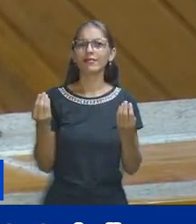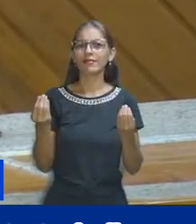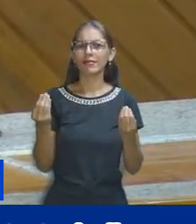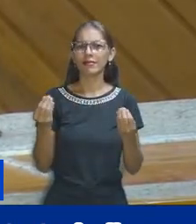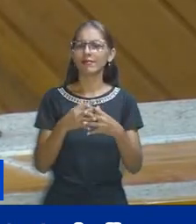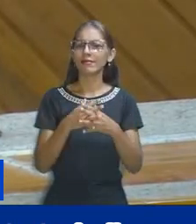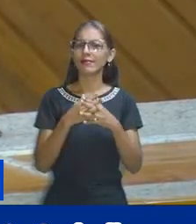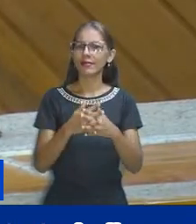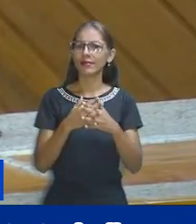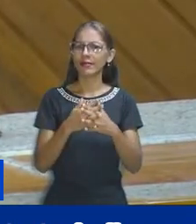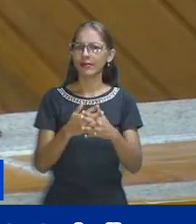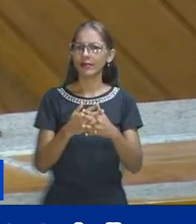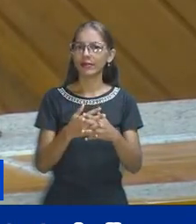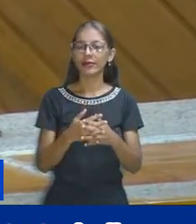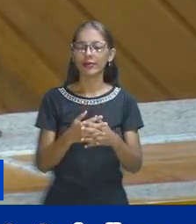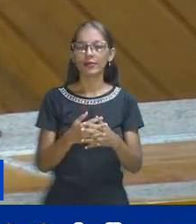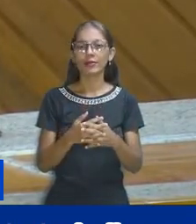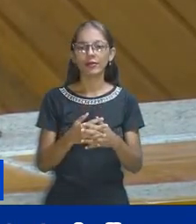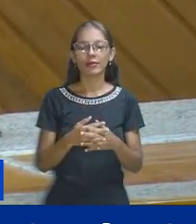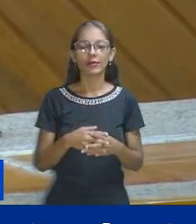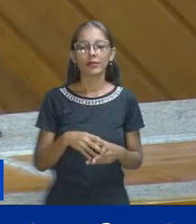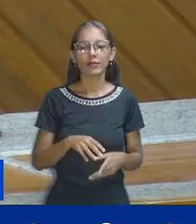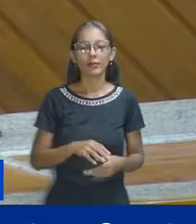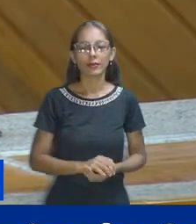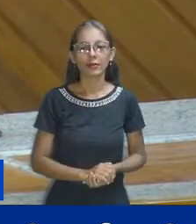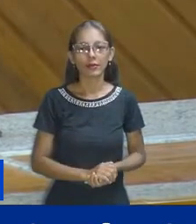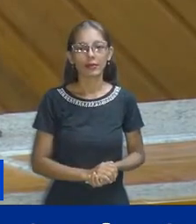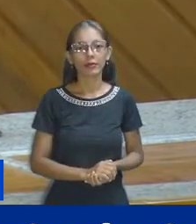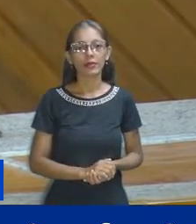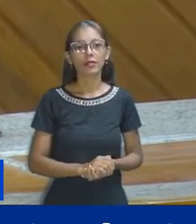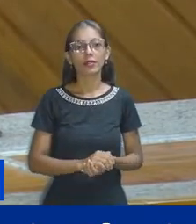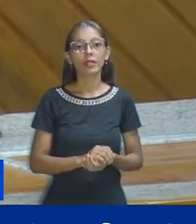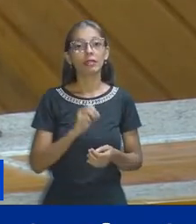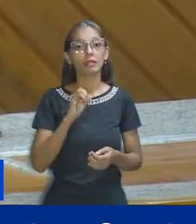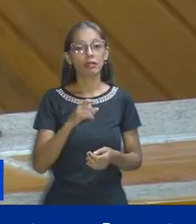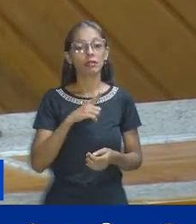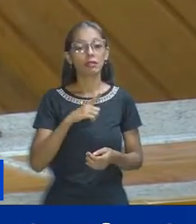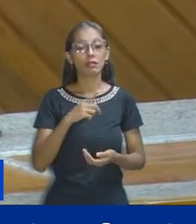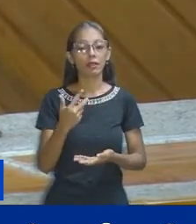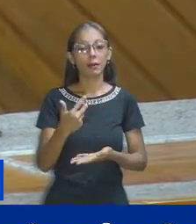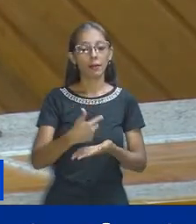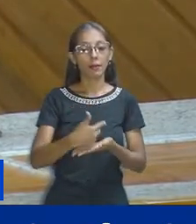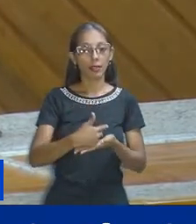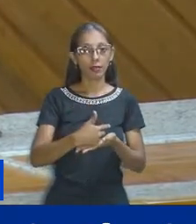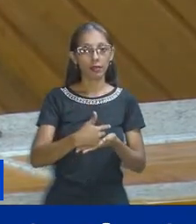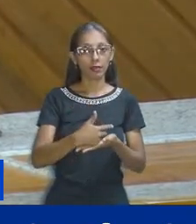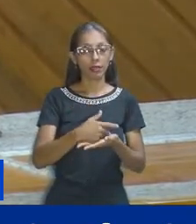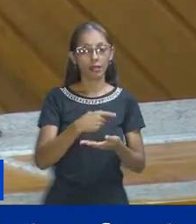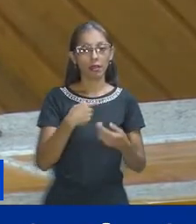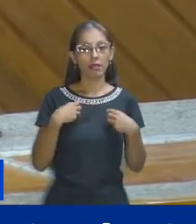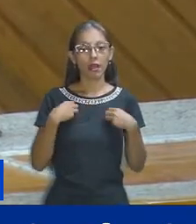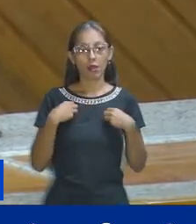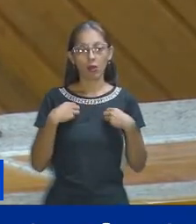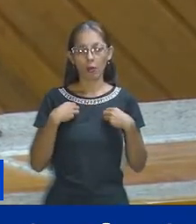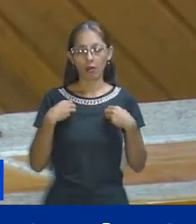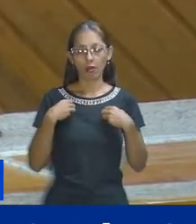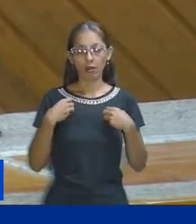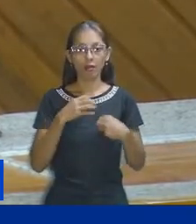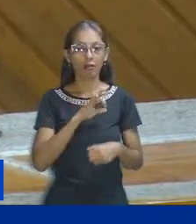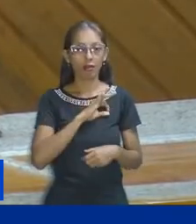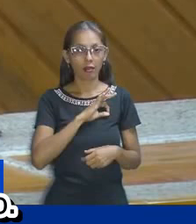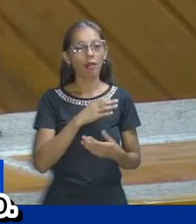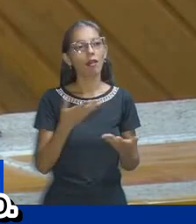essas abordagens, é importante que a gente trabalhe com essa disciplina, né? Se tivesse isso, provavelmente o julgamento seria